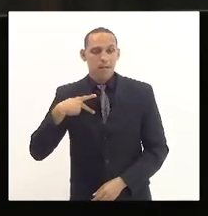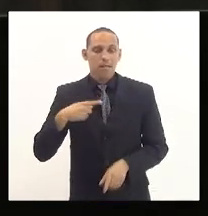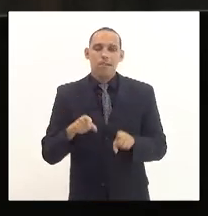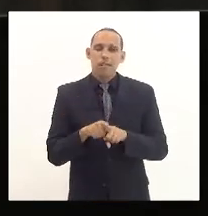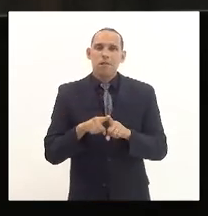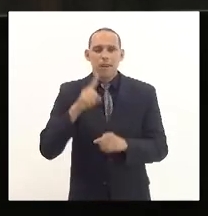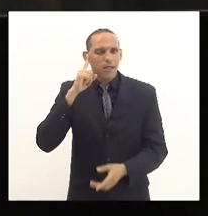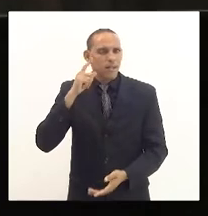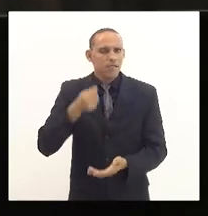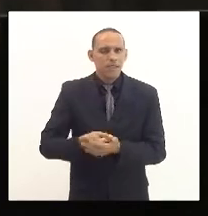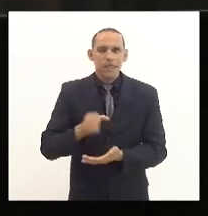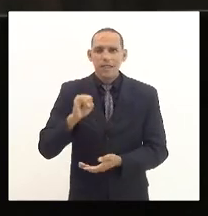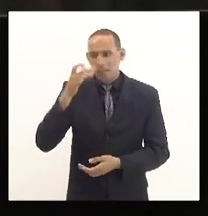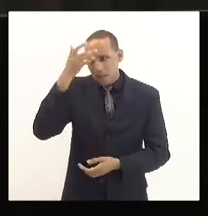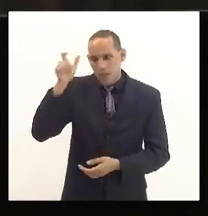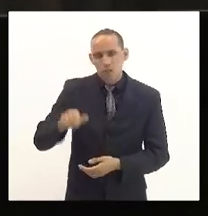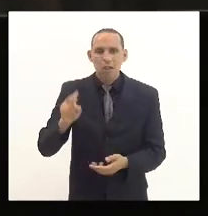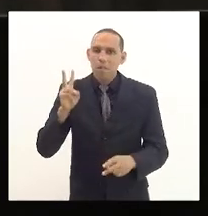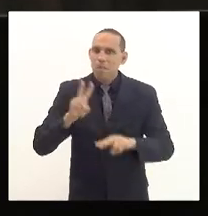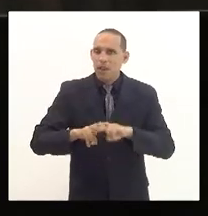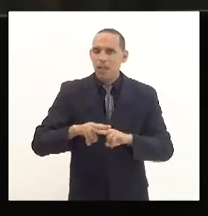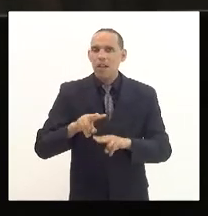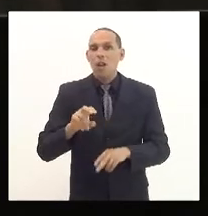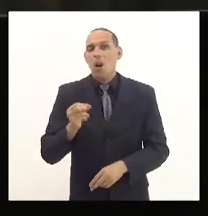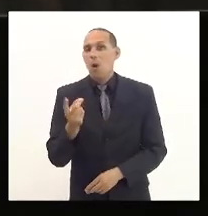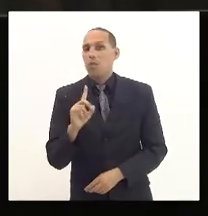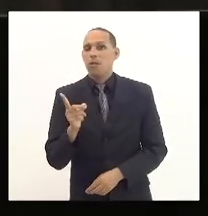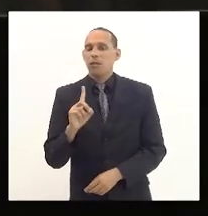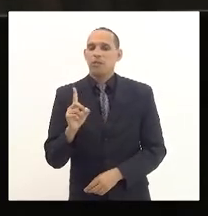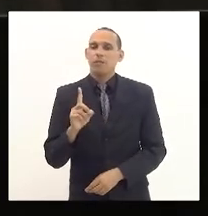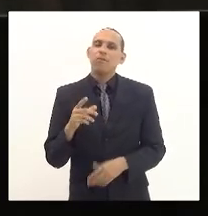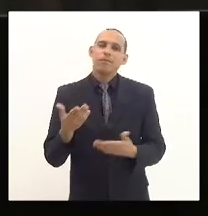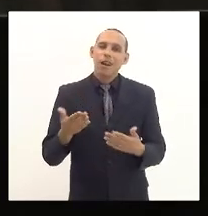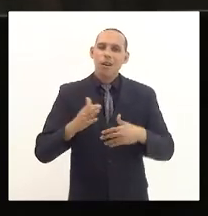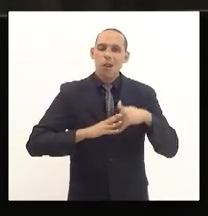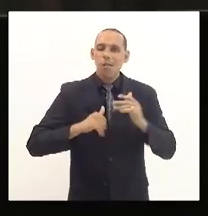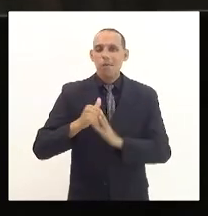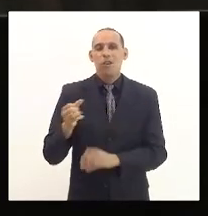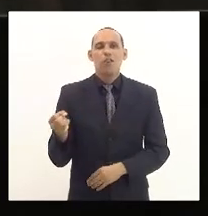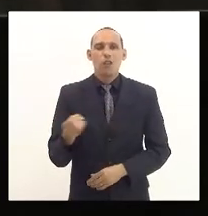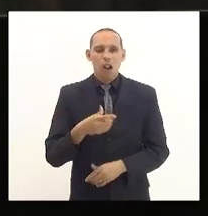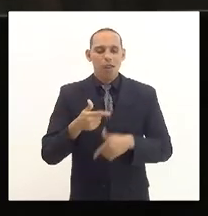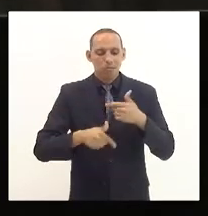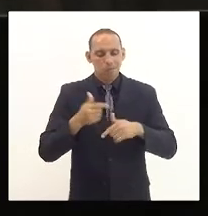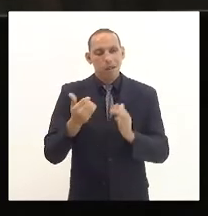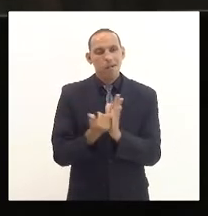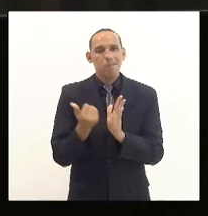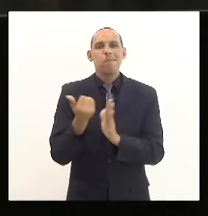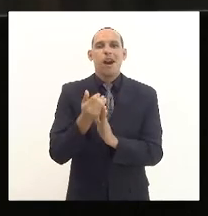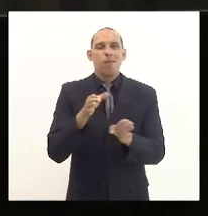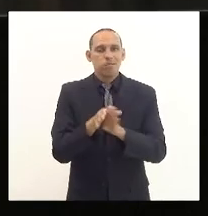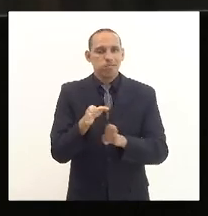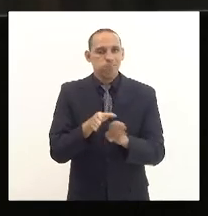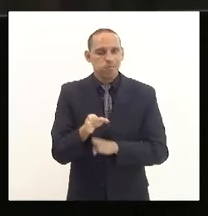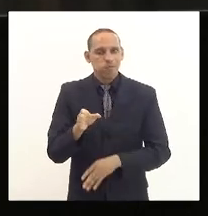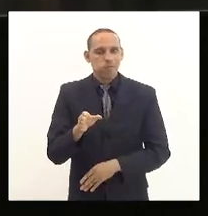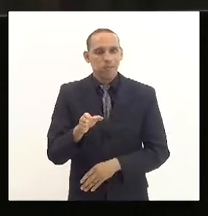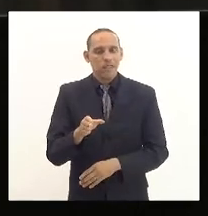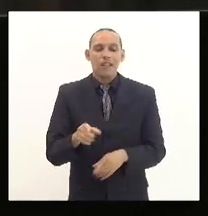definir se ele ficará preso ou não enfim novas competências Vem aí mais trabalho para os conselheiros tutelares